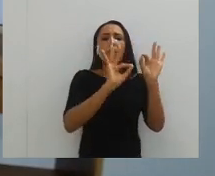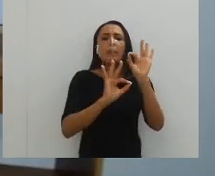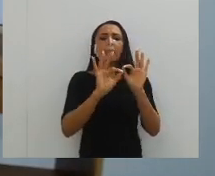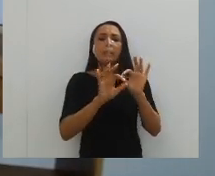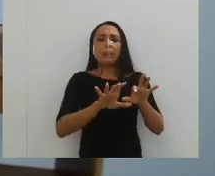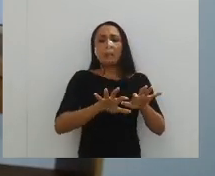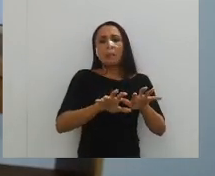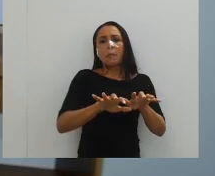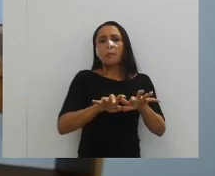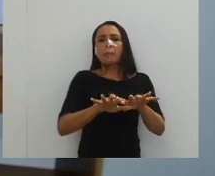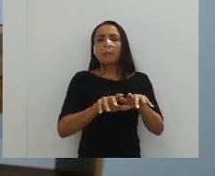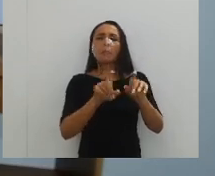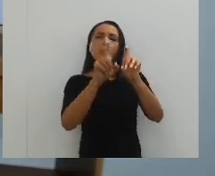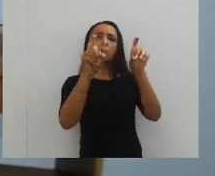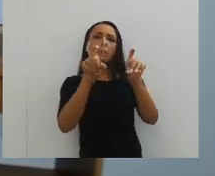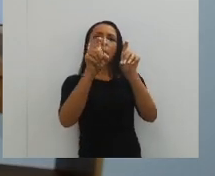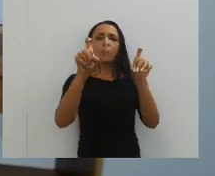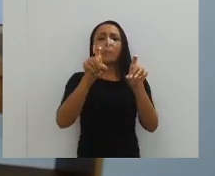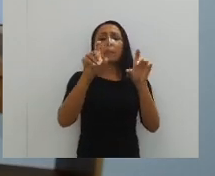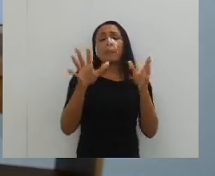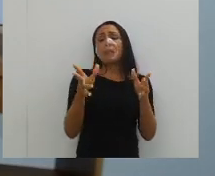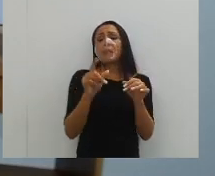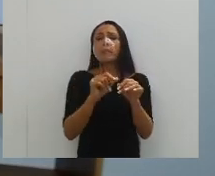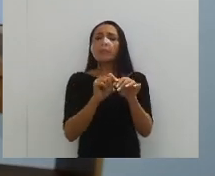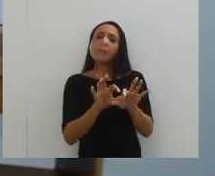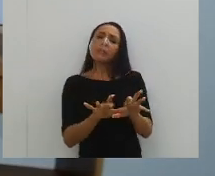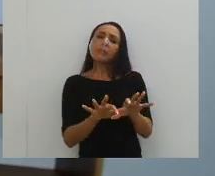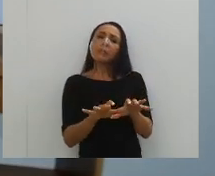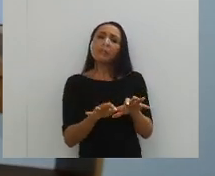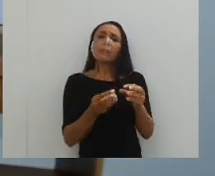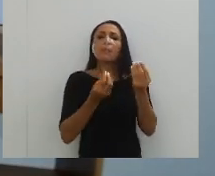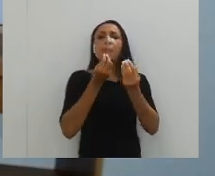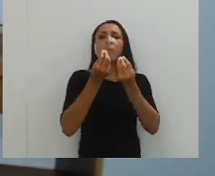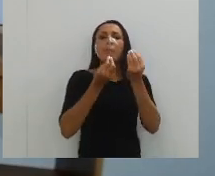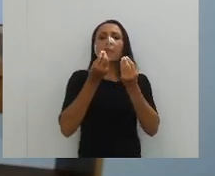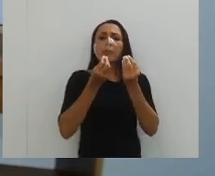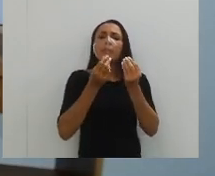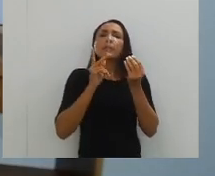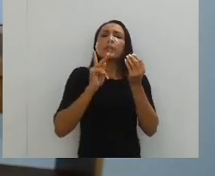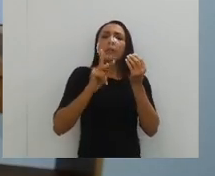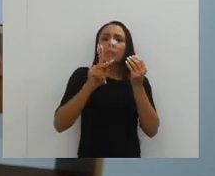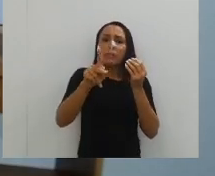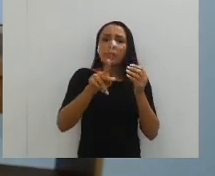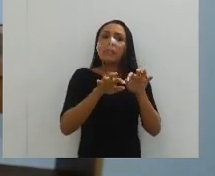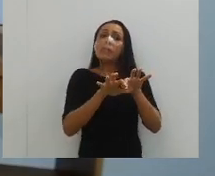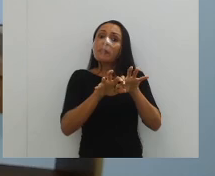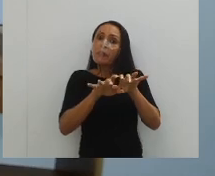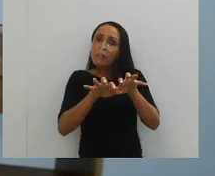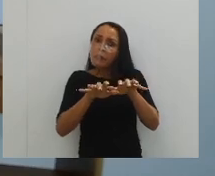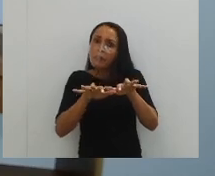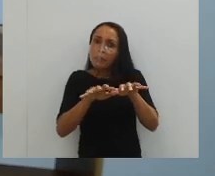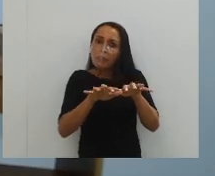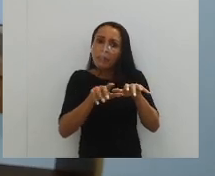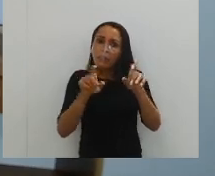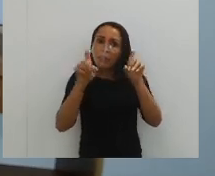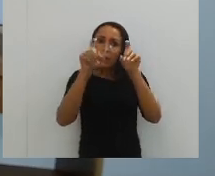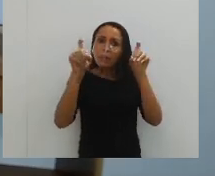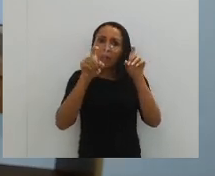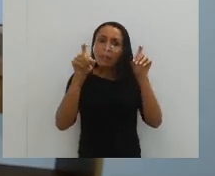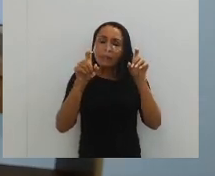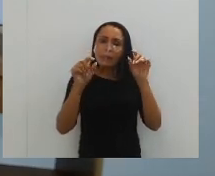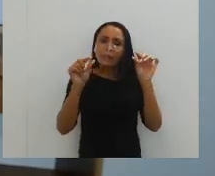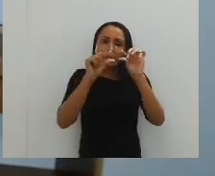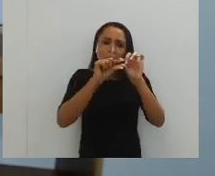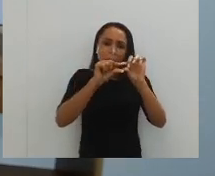no meu Instagram? Aí se eu quiser fazer ele digitado, como é que eu vou fazer? Toda vez que você digita o nome científico, você vai ter que